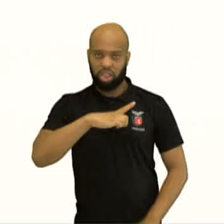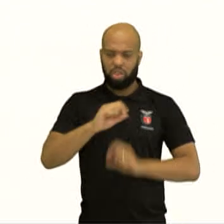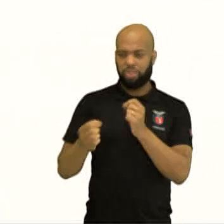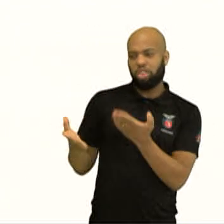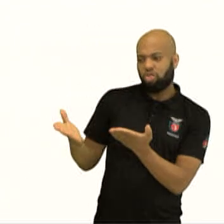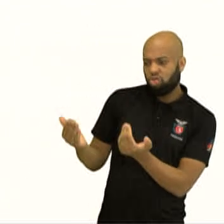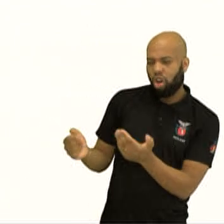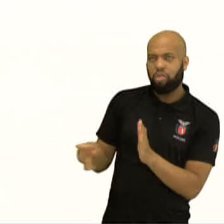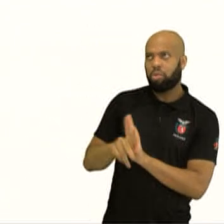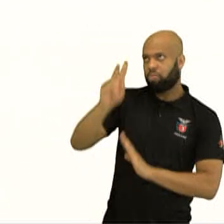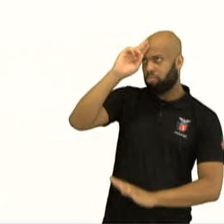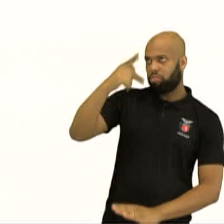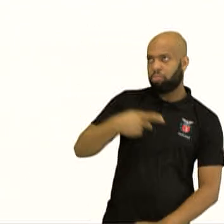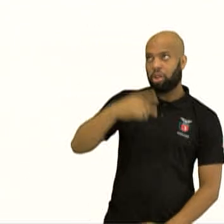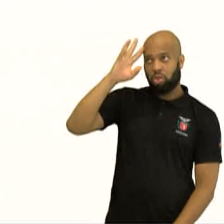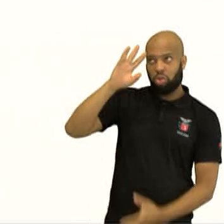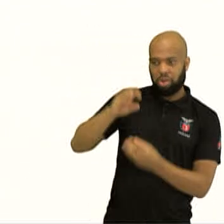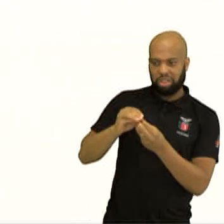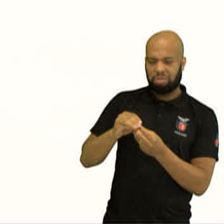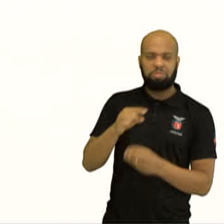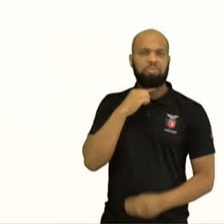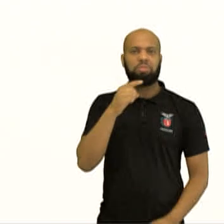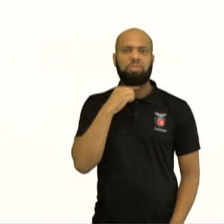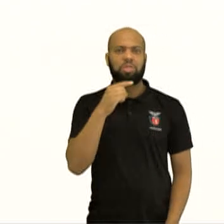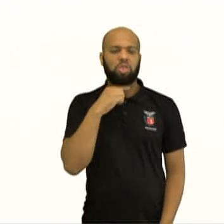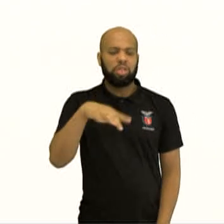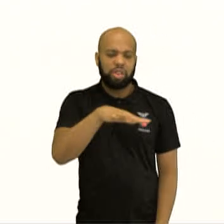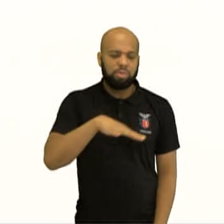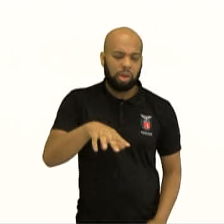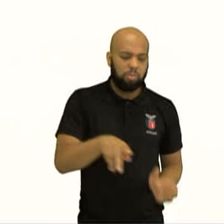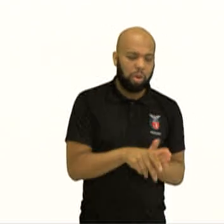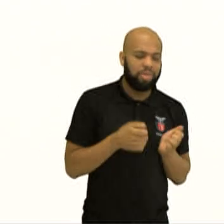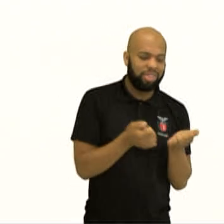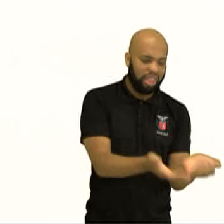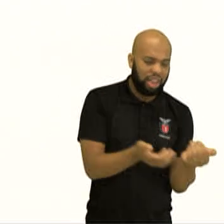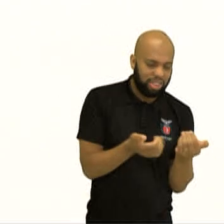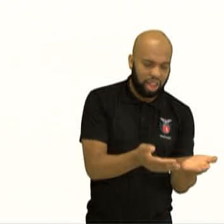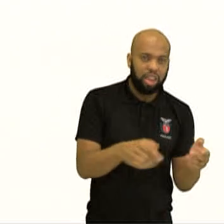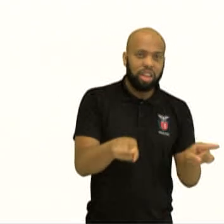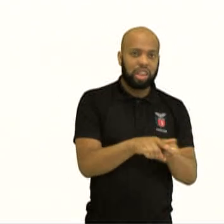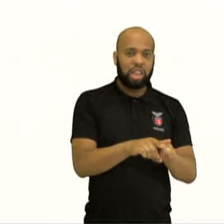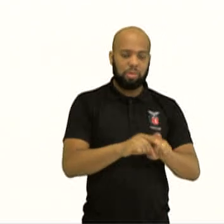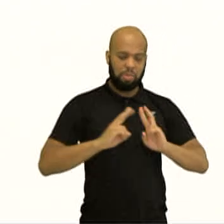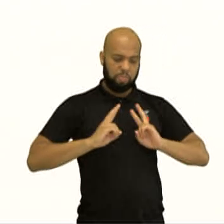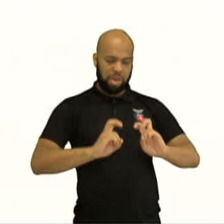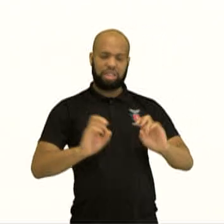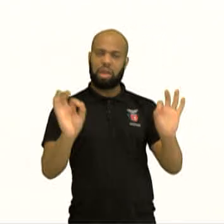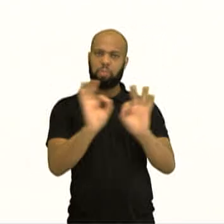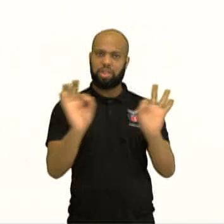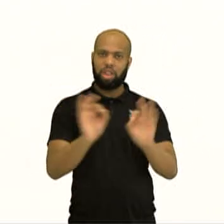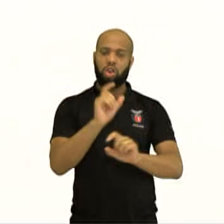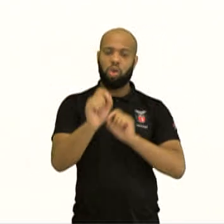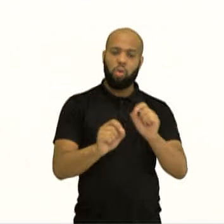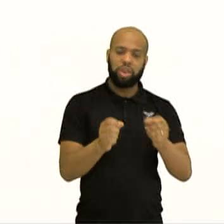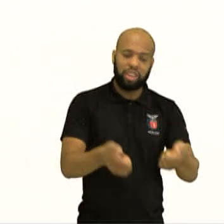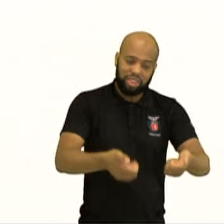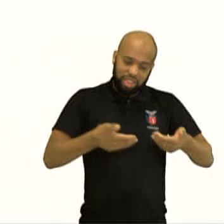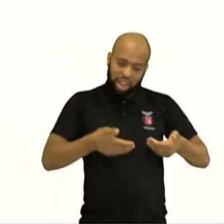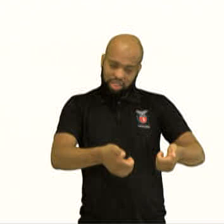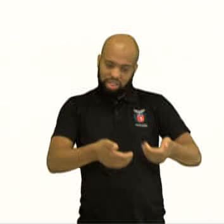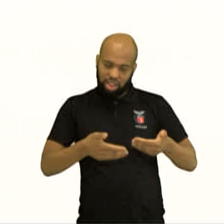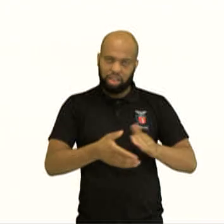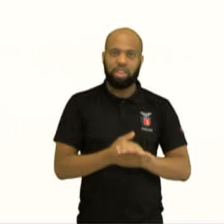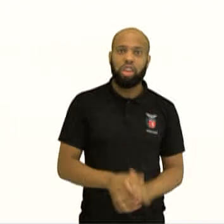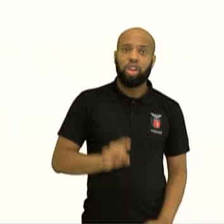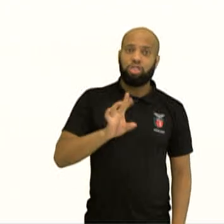de si mesmos, não encontram espaço para essa doação, nem se percebem plenamente do tanto que lhes é dado.